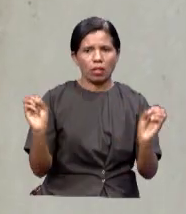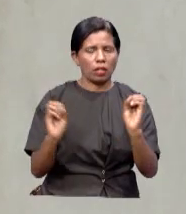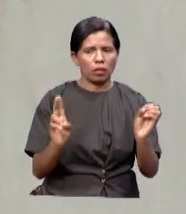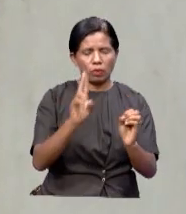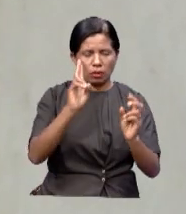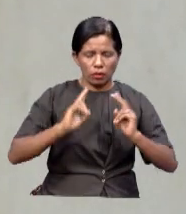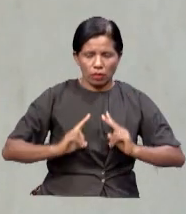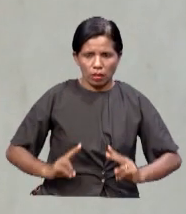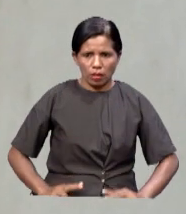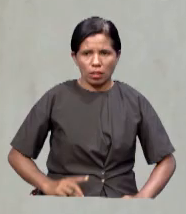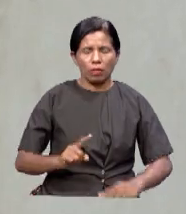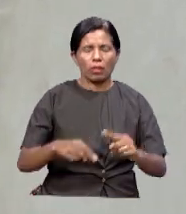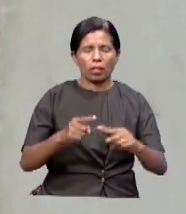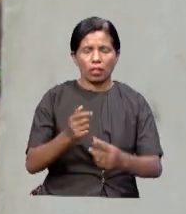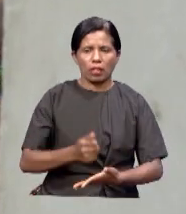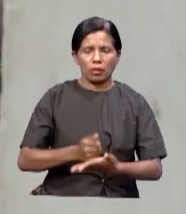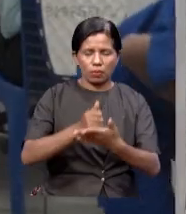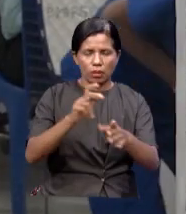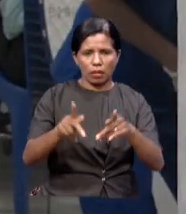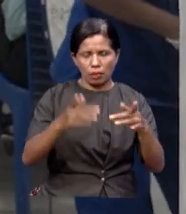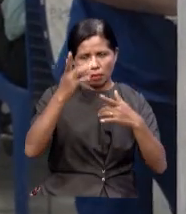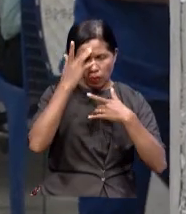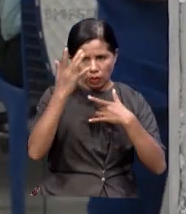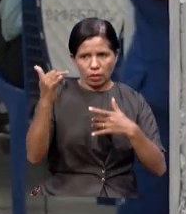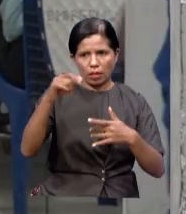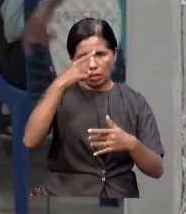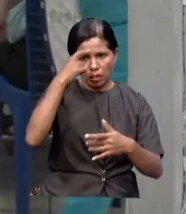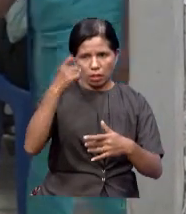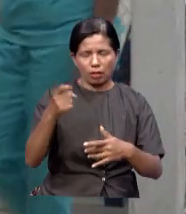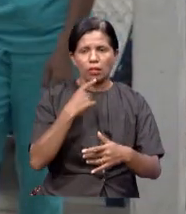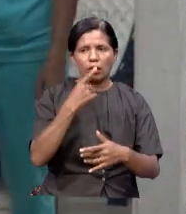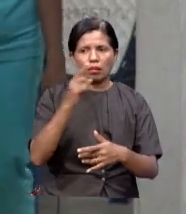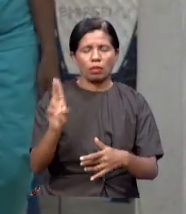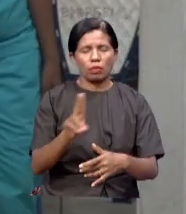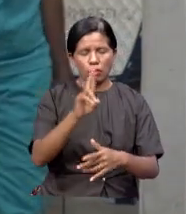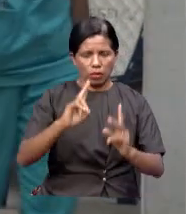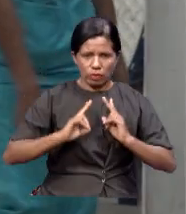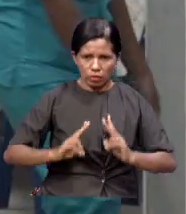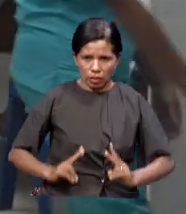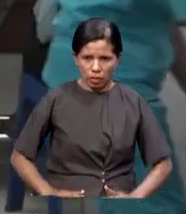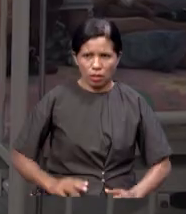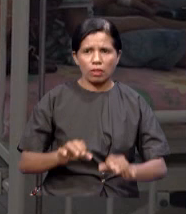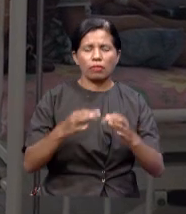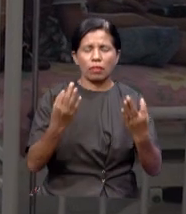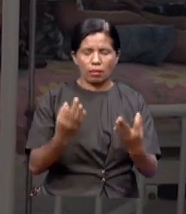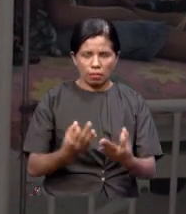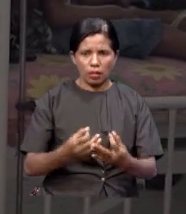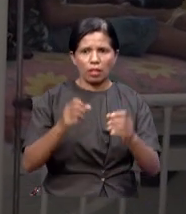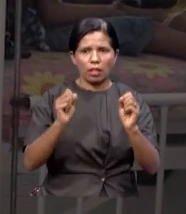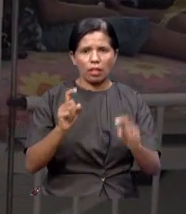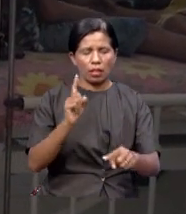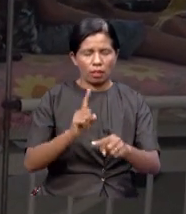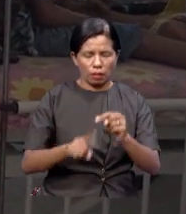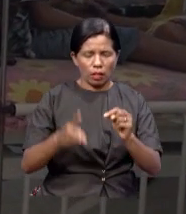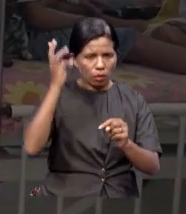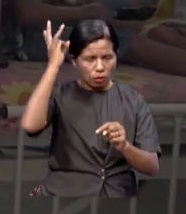uniforme, banhira halo atendimento para paciente Sira, também ne sugere a tu usa uniforme, no ne família paciente Sira la bela